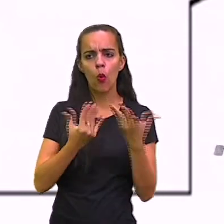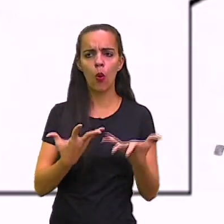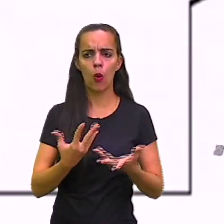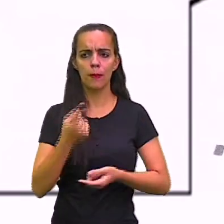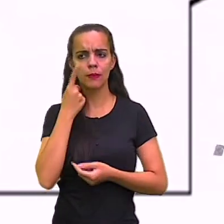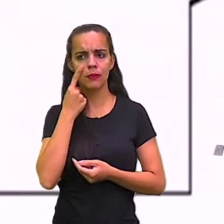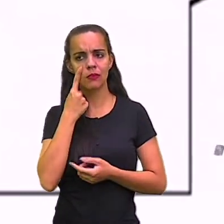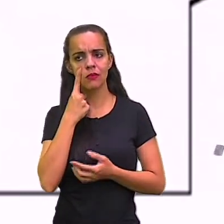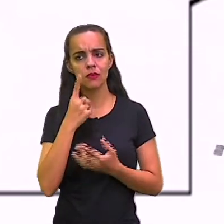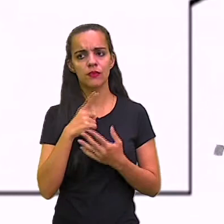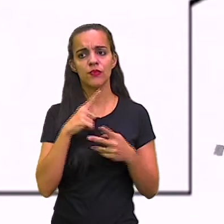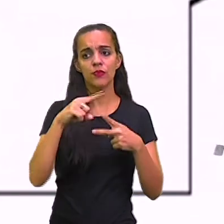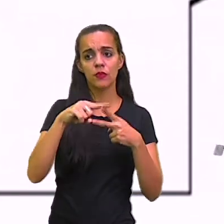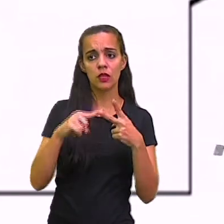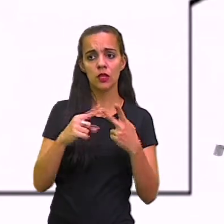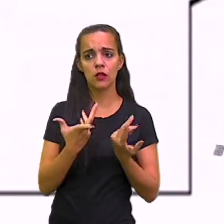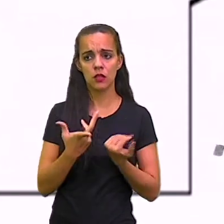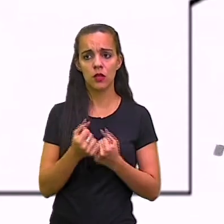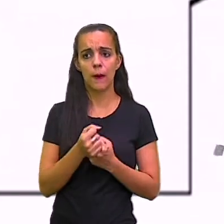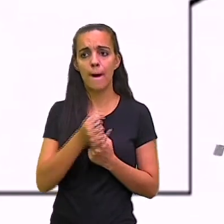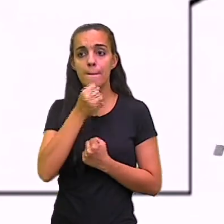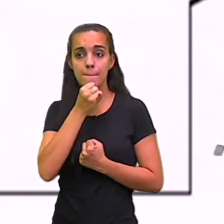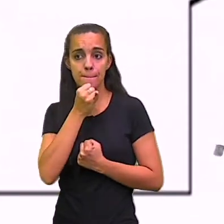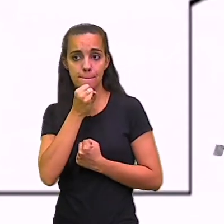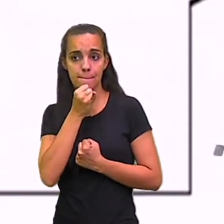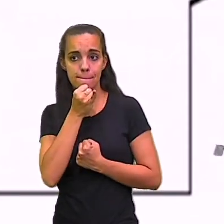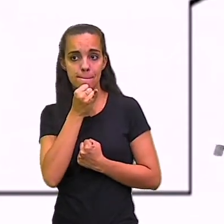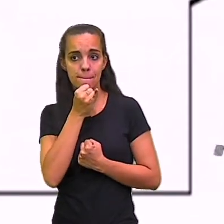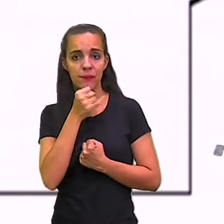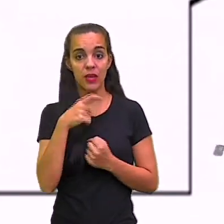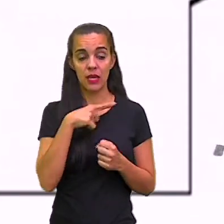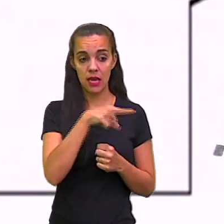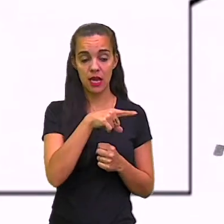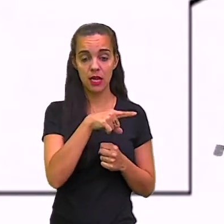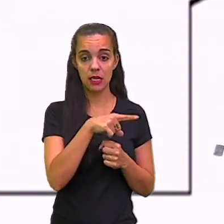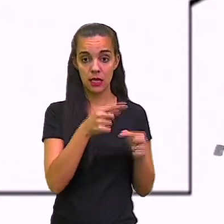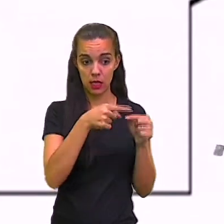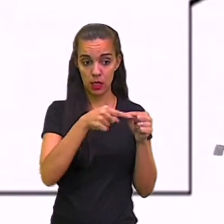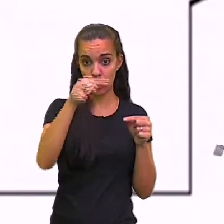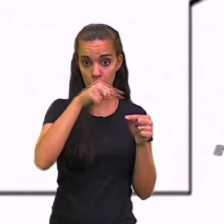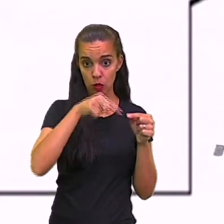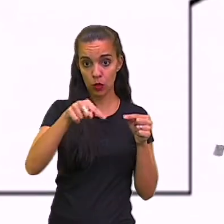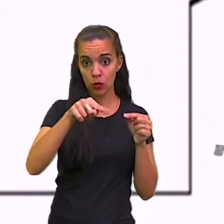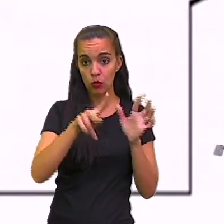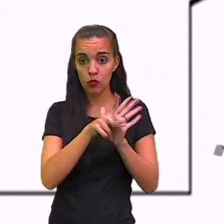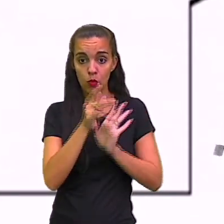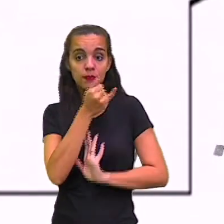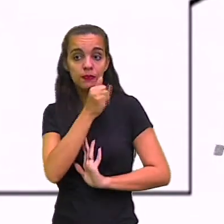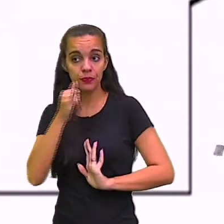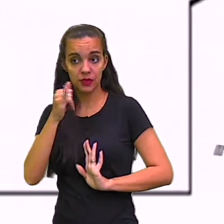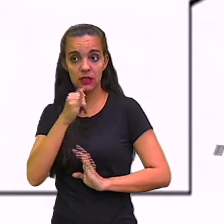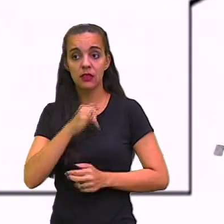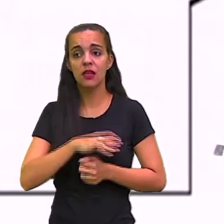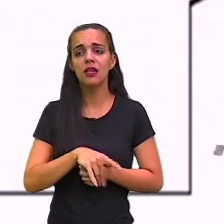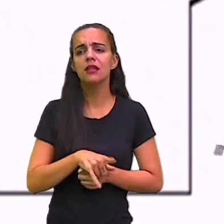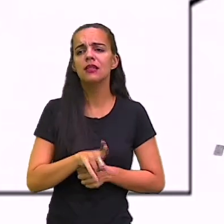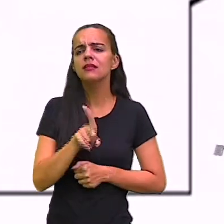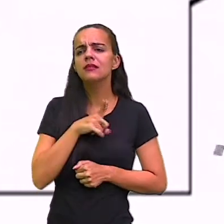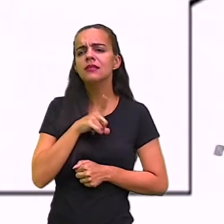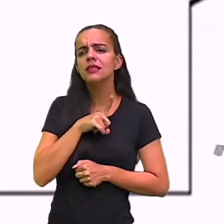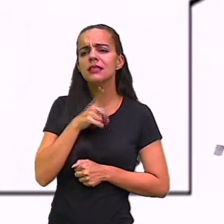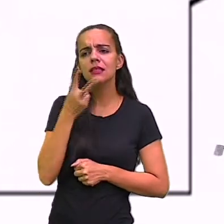algo entre outras os os circuitos elétricos são representados por esquema